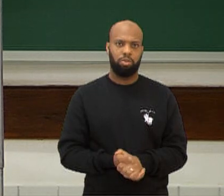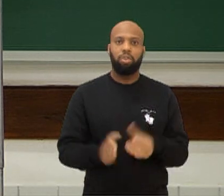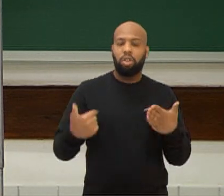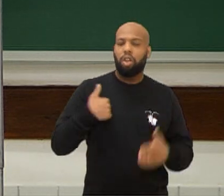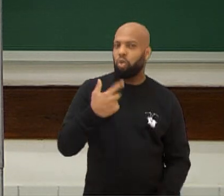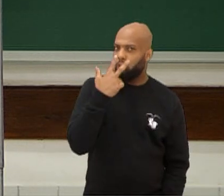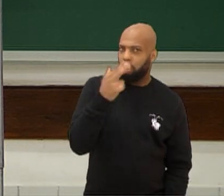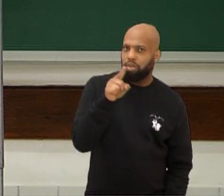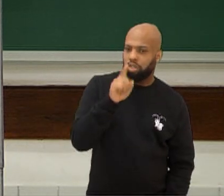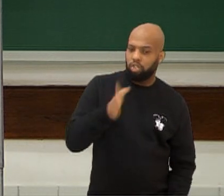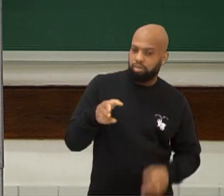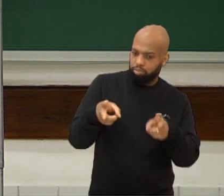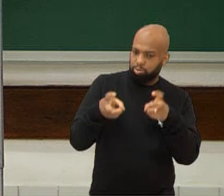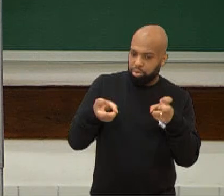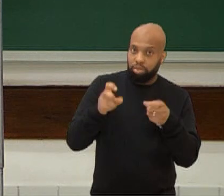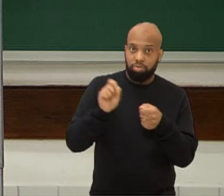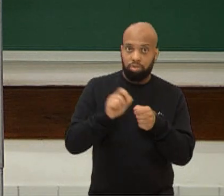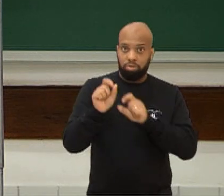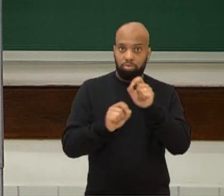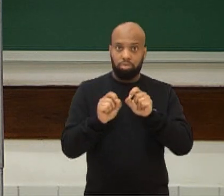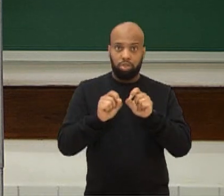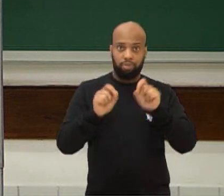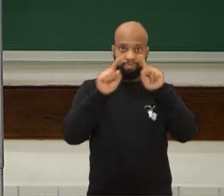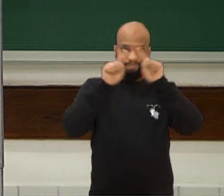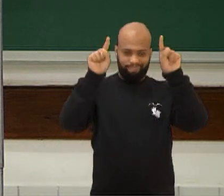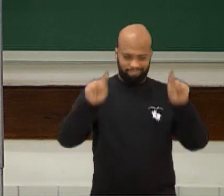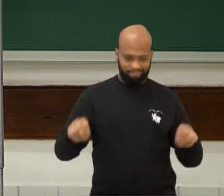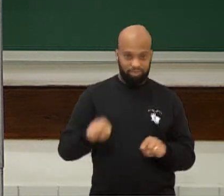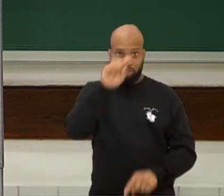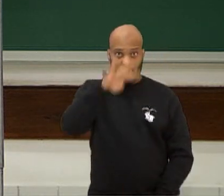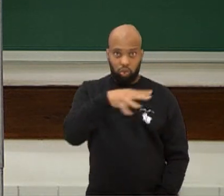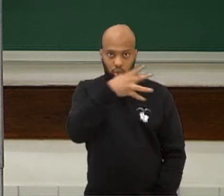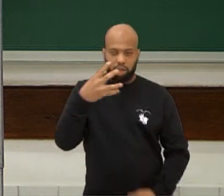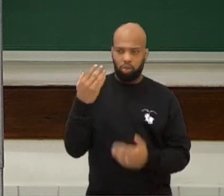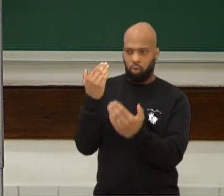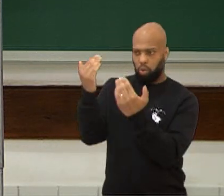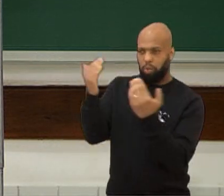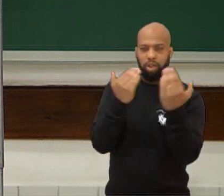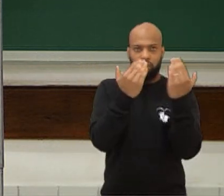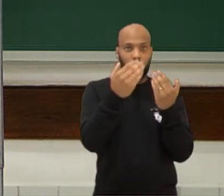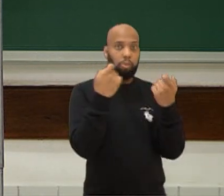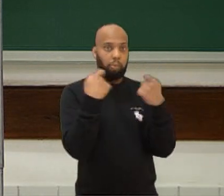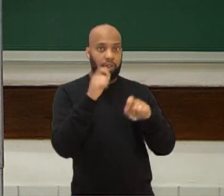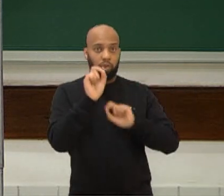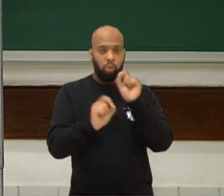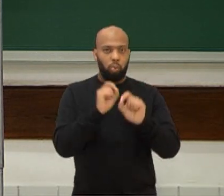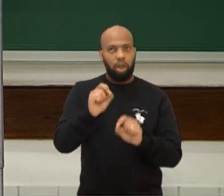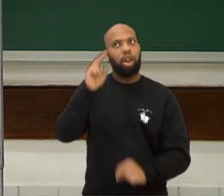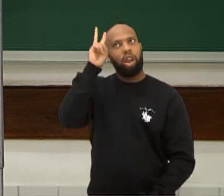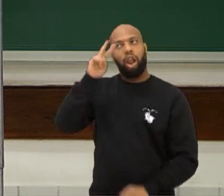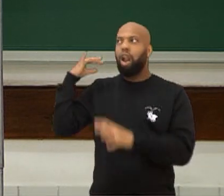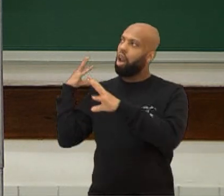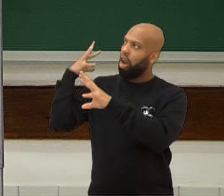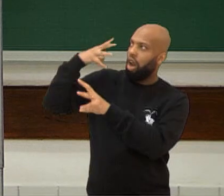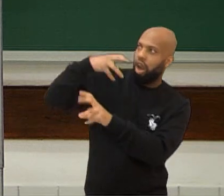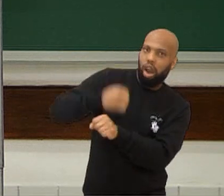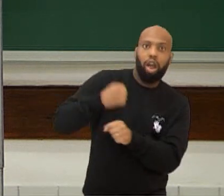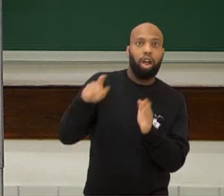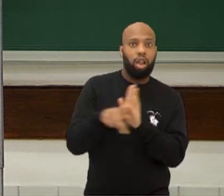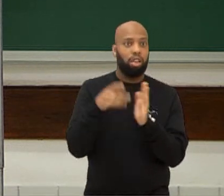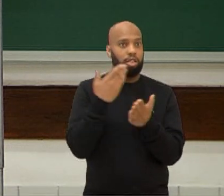Então, acho que você percebeu que para você fazer o quadro comparativo, você precisou retomar os conteúdos da